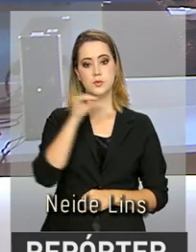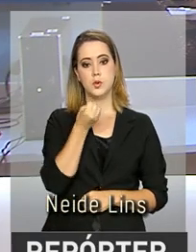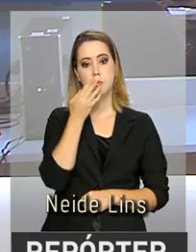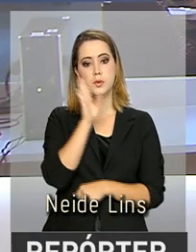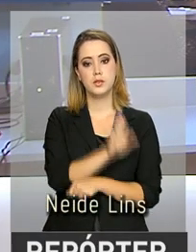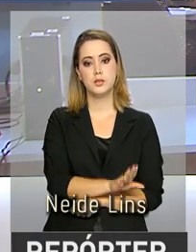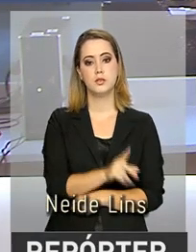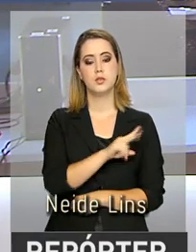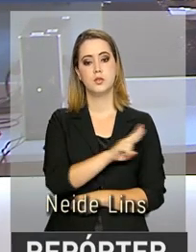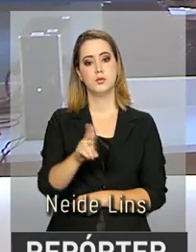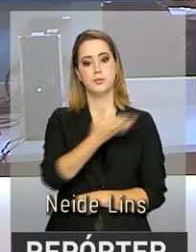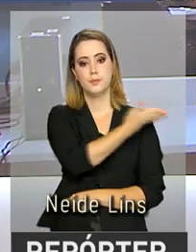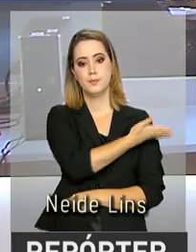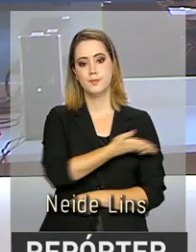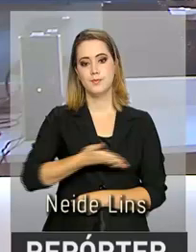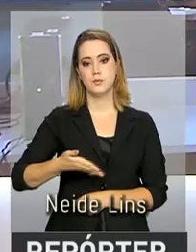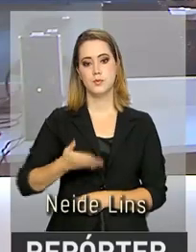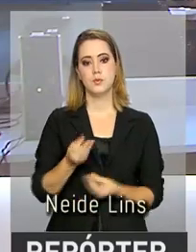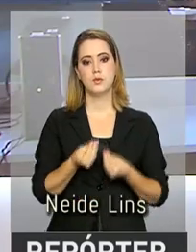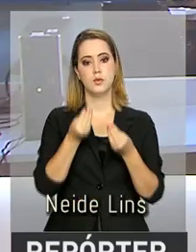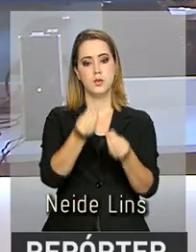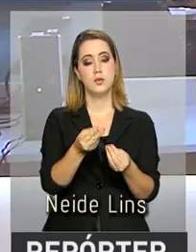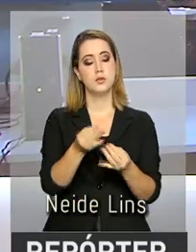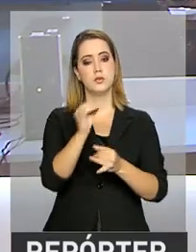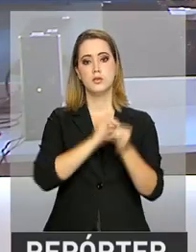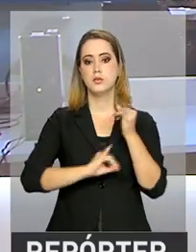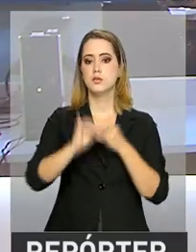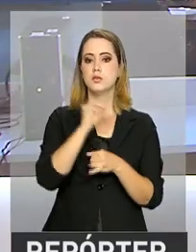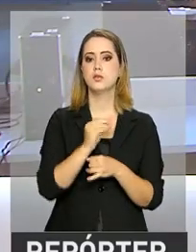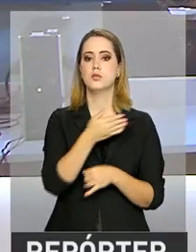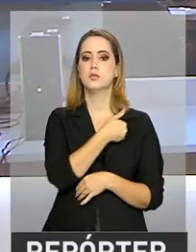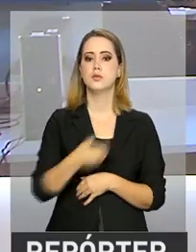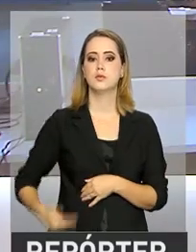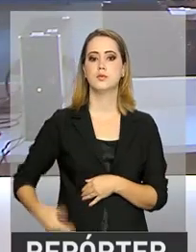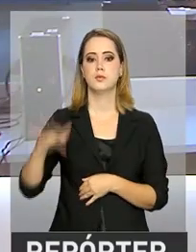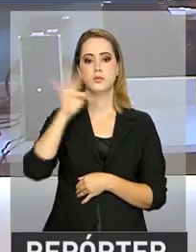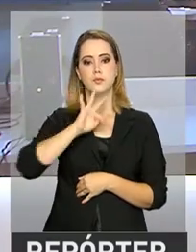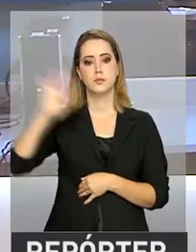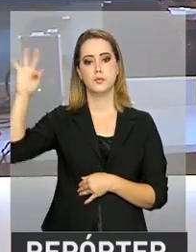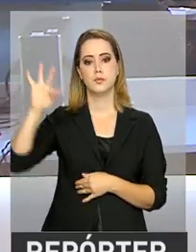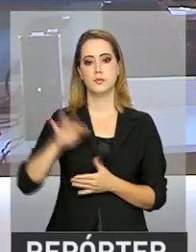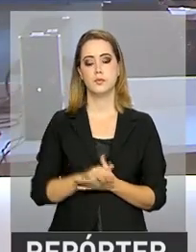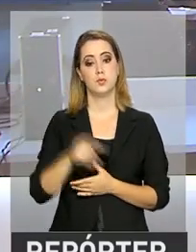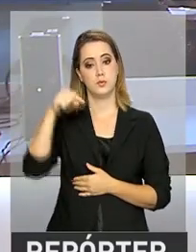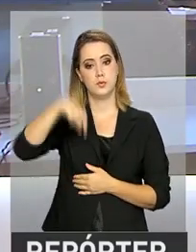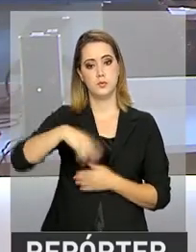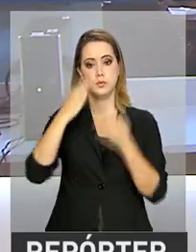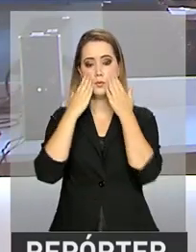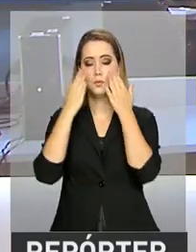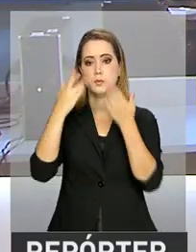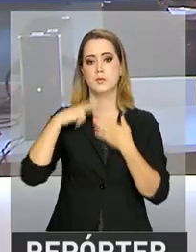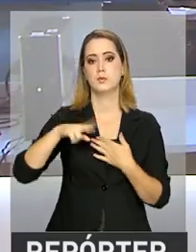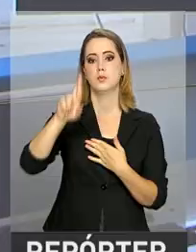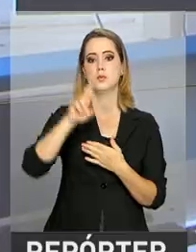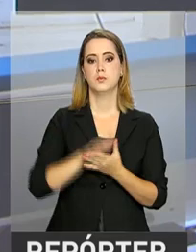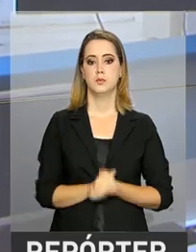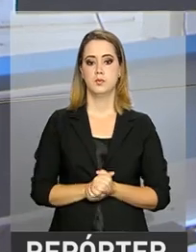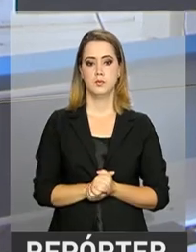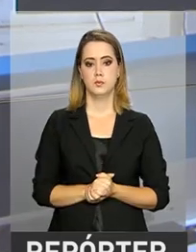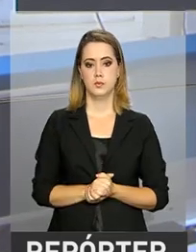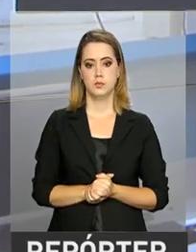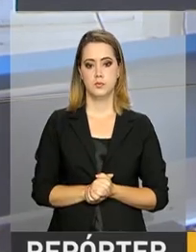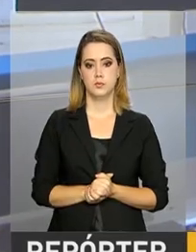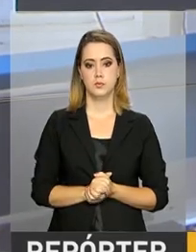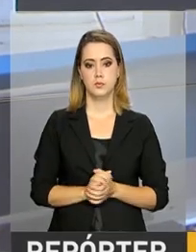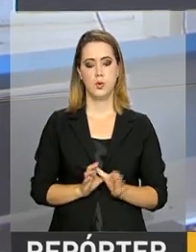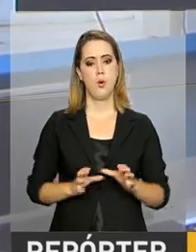Olá, boa tarde. Eu sou Roberto Camargo e a partir de agora trago para você as notícias do governo federal aqui no Repórter NBR.